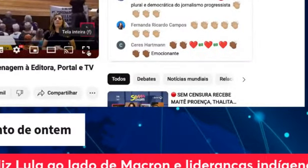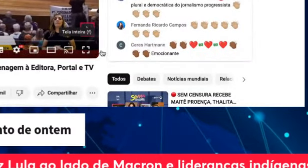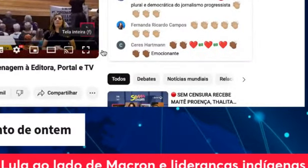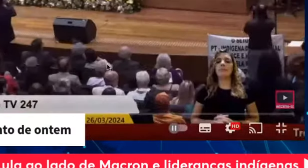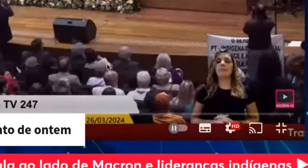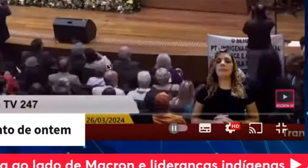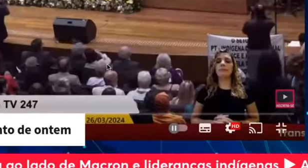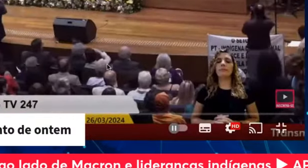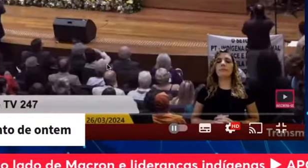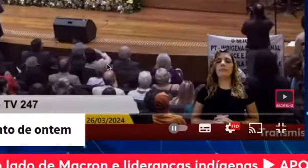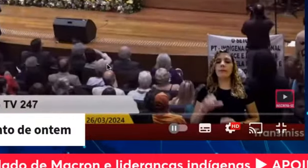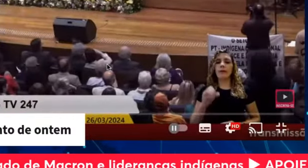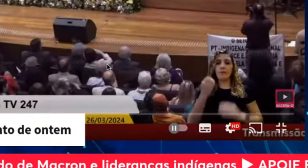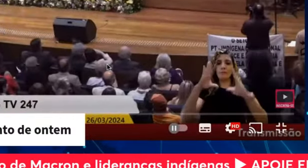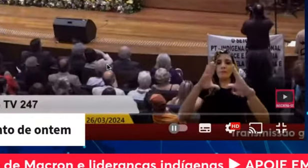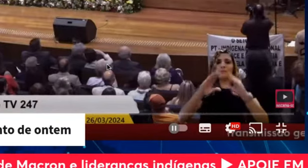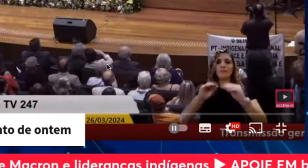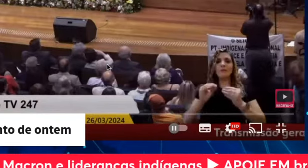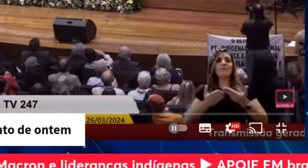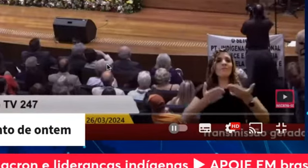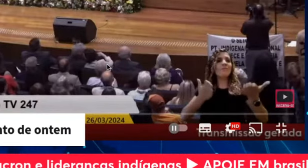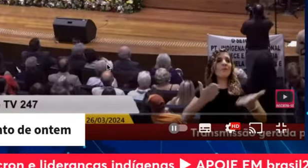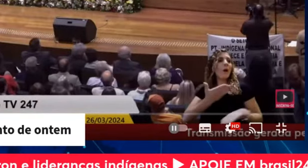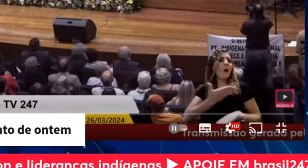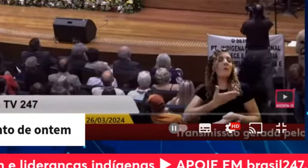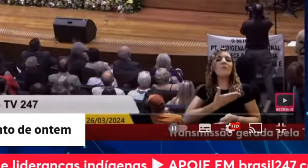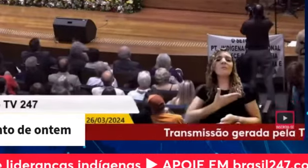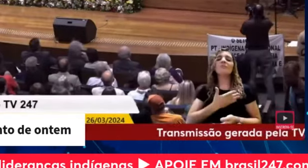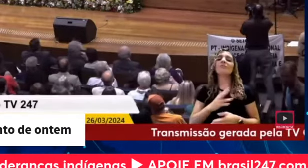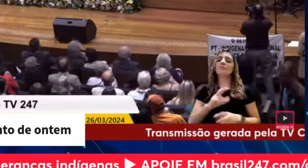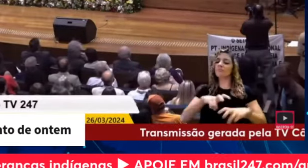Boa noite, companheiros. Boa noite, companheiras.